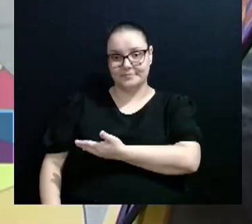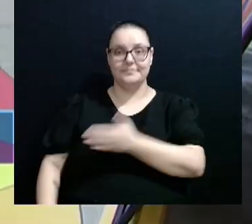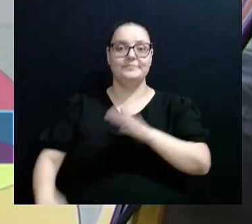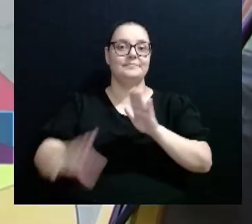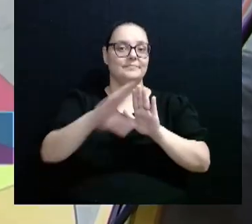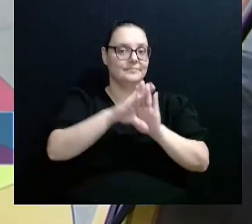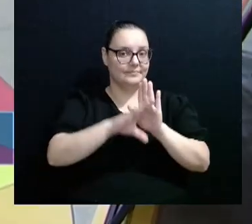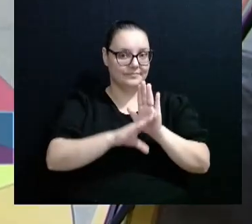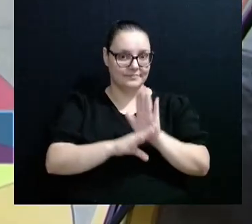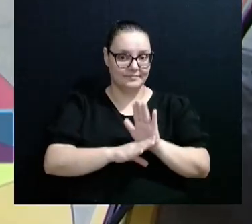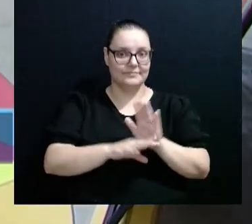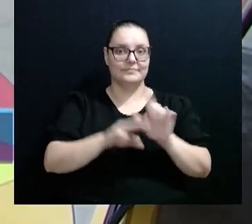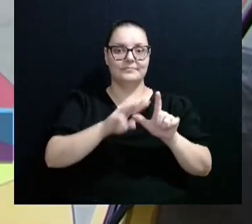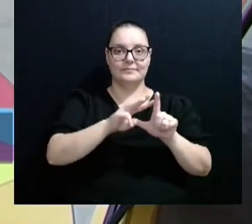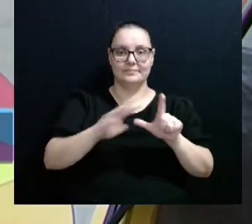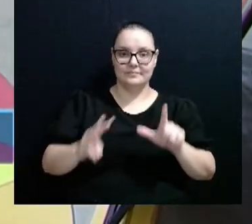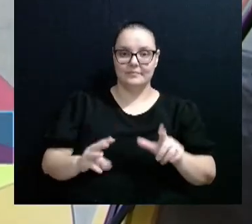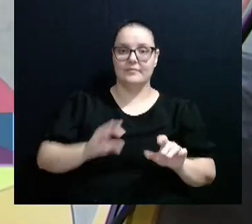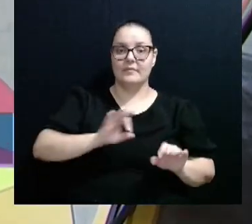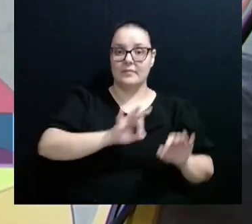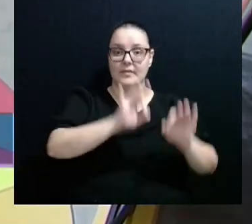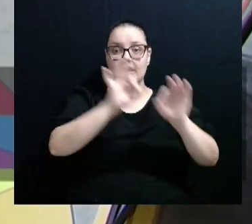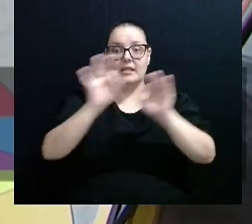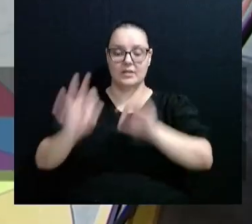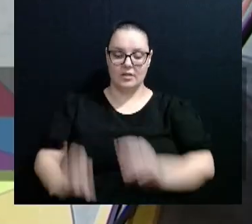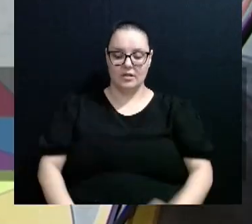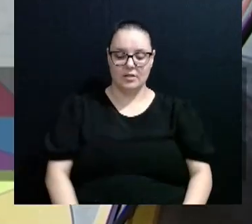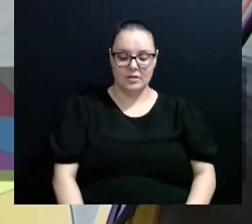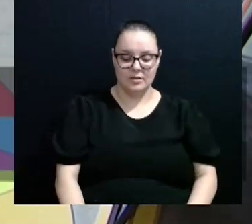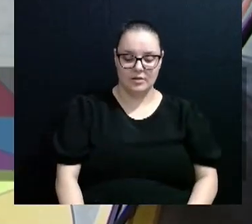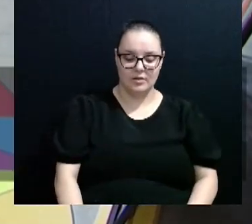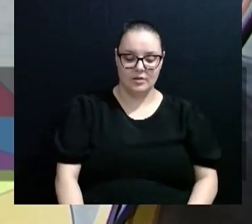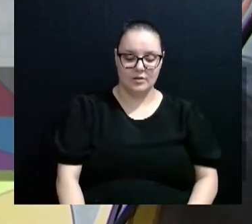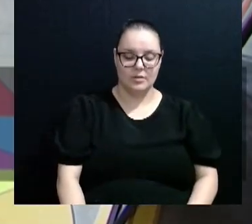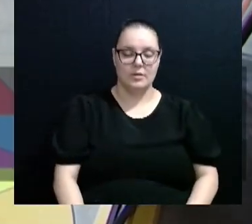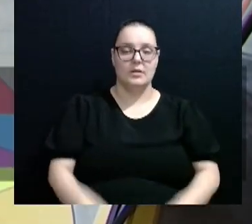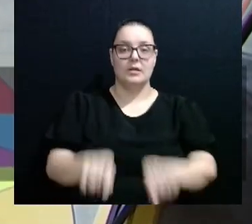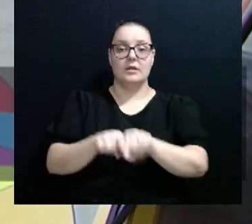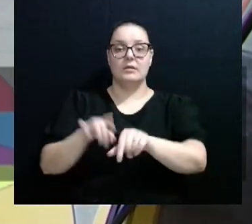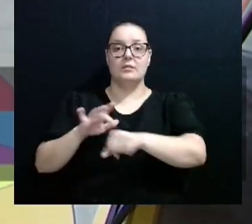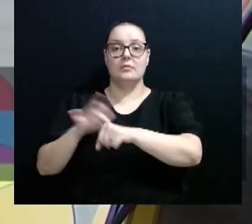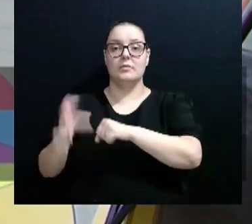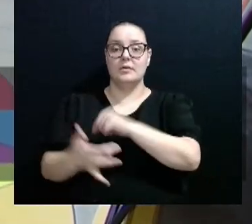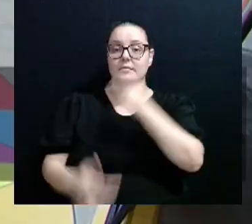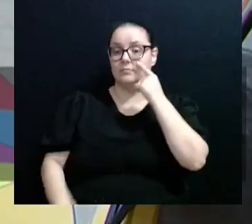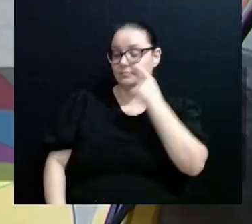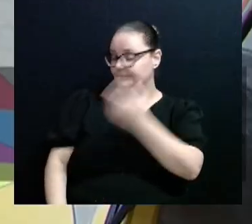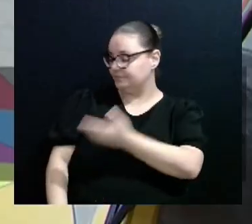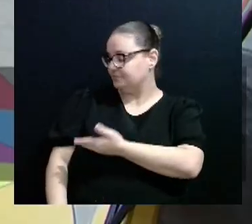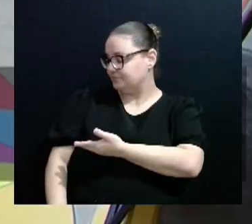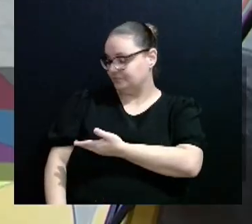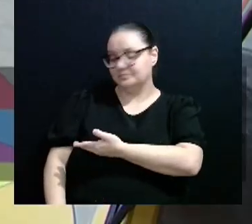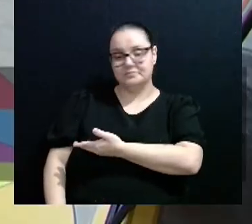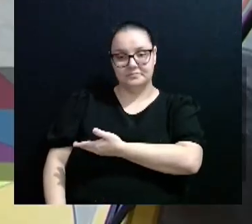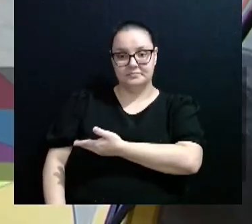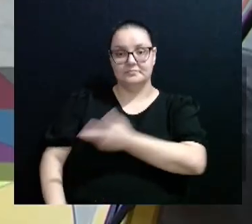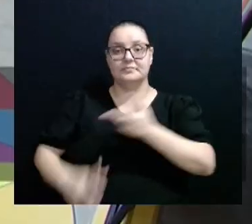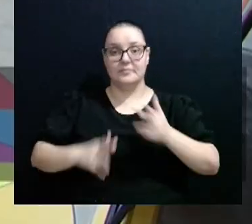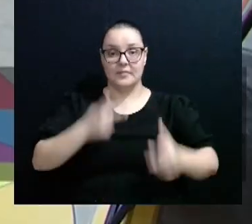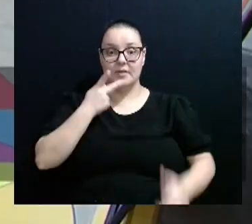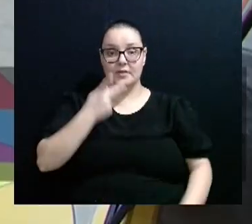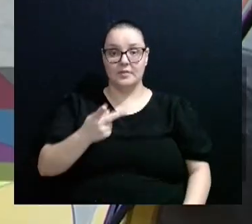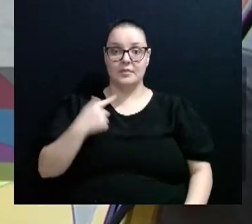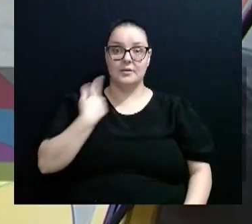verdade o site para você acompanhar a programação e também as redes sociais do SESC Campinas. E como eu disse, nós conversamos